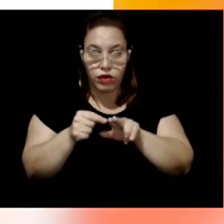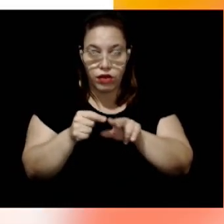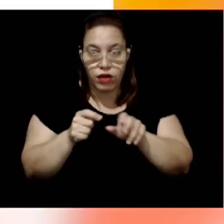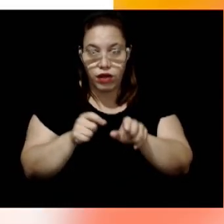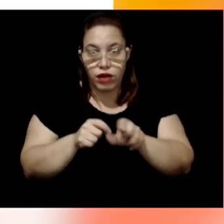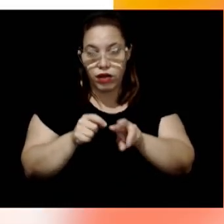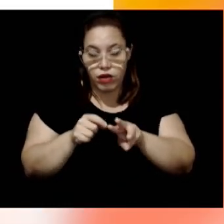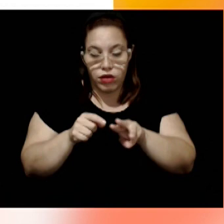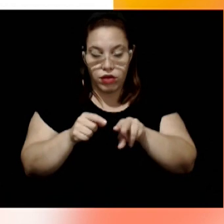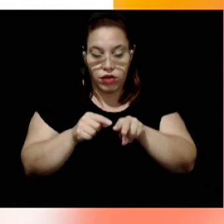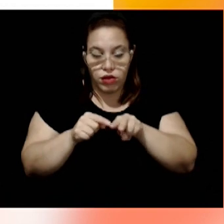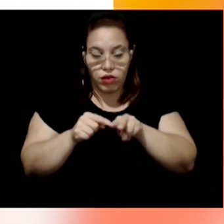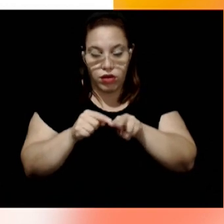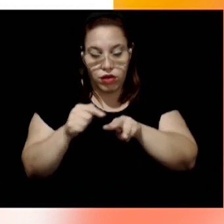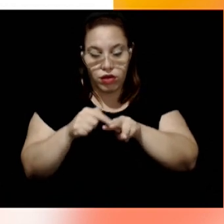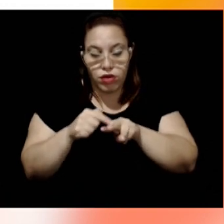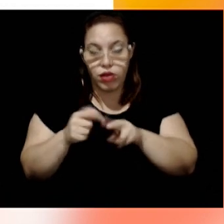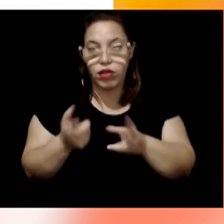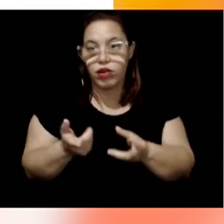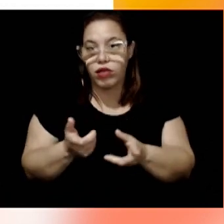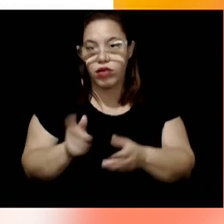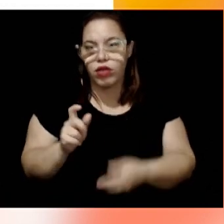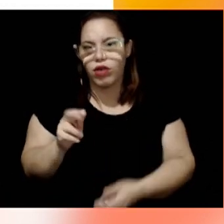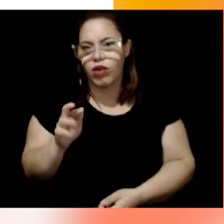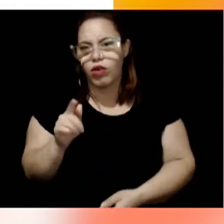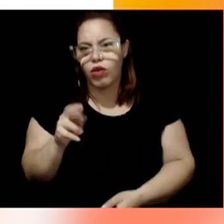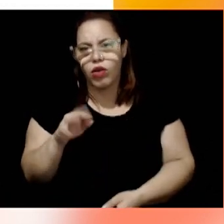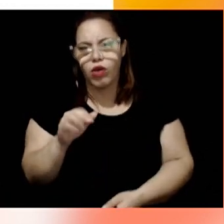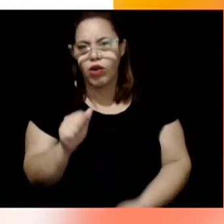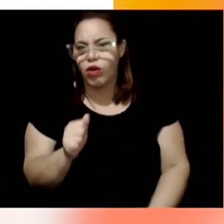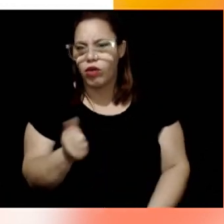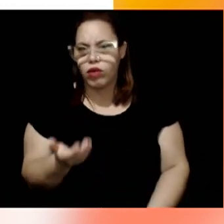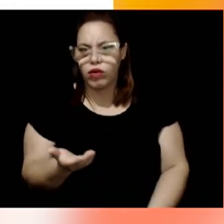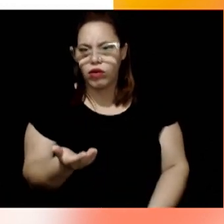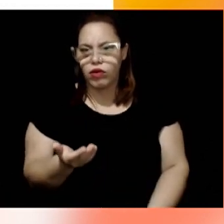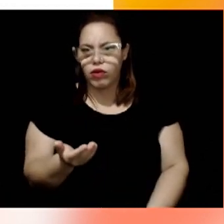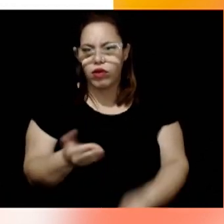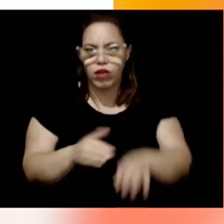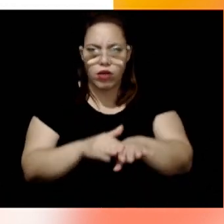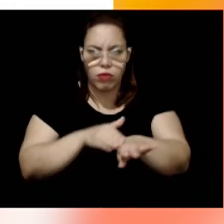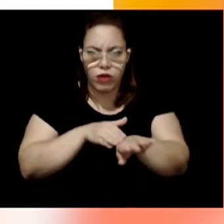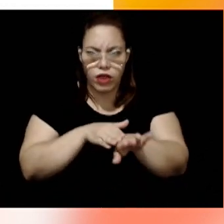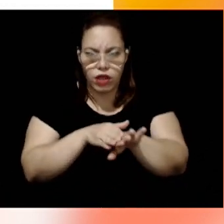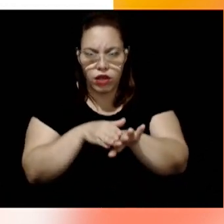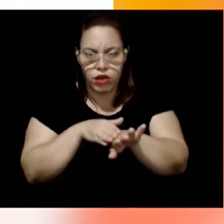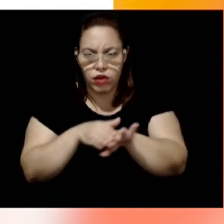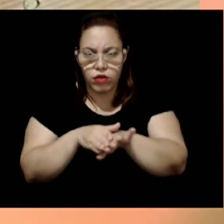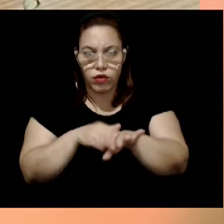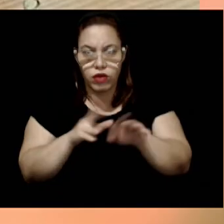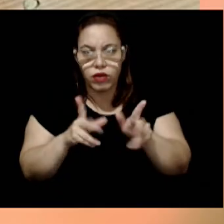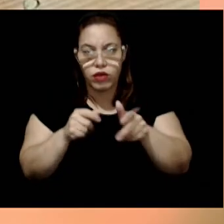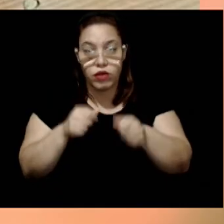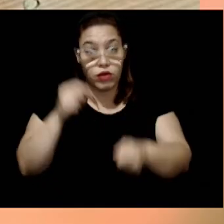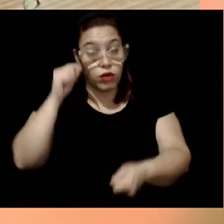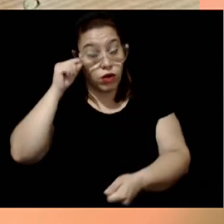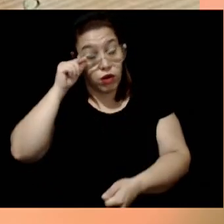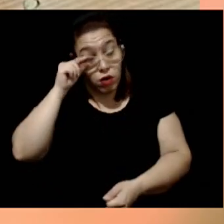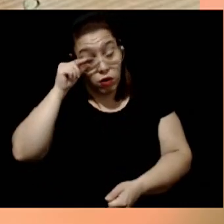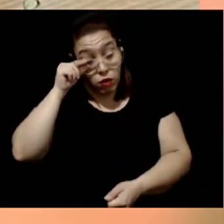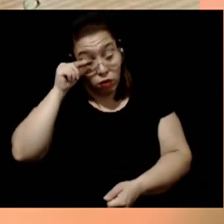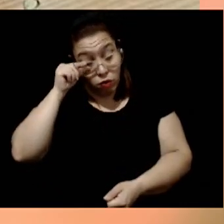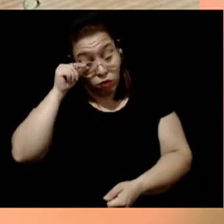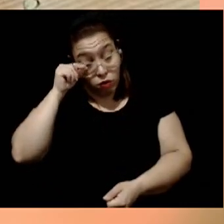rim, formando cálculo renal, pode se depositar embaixo da pele. Em geral, quem deposita cristal de urato, há